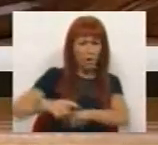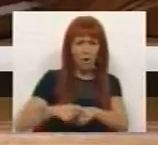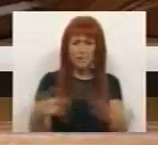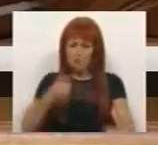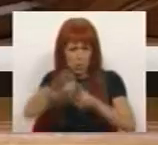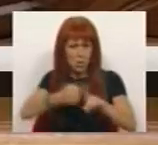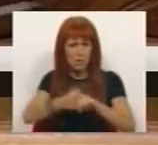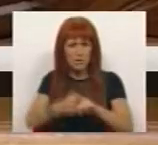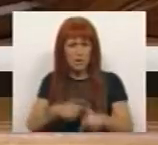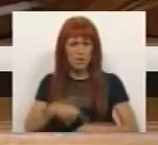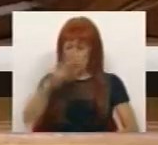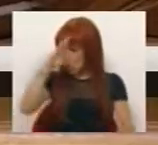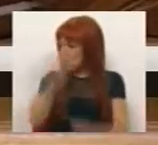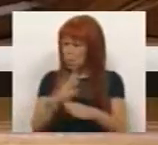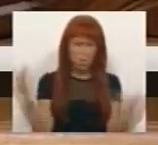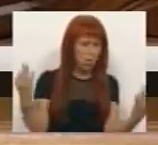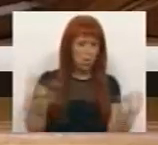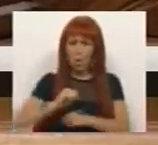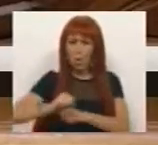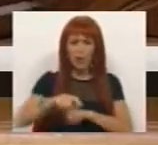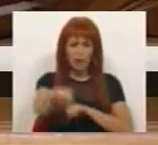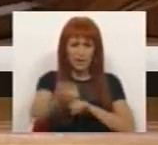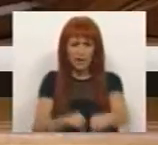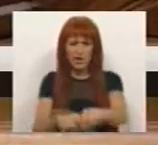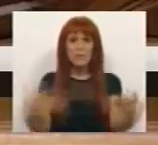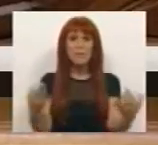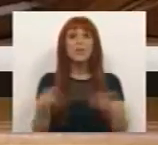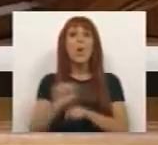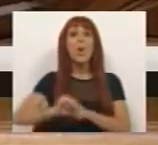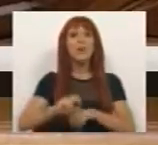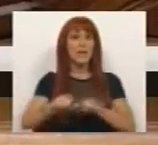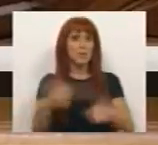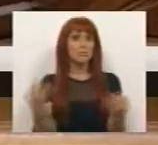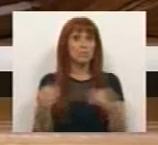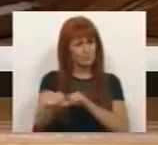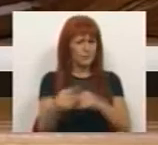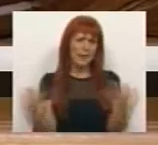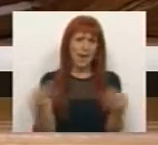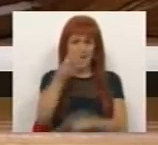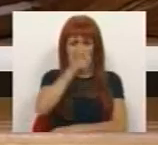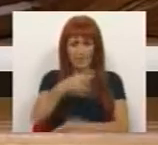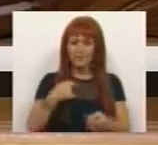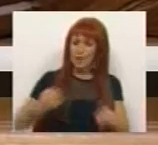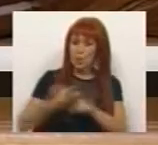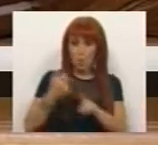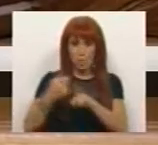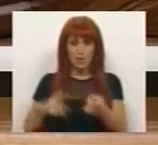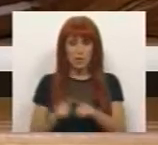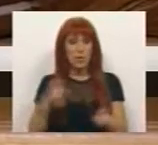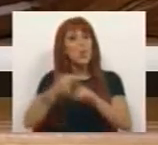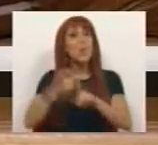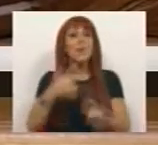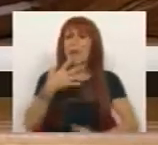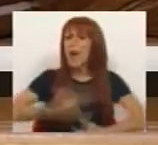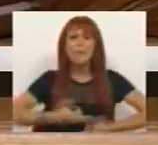e lutaram com singular determinação contra o regime fascista, contra a ditadura fascista. Combatentes num